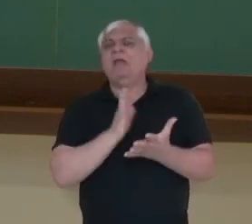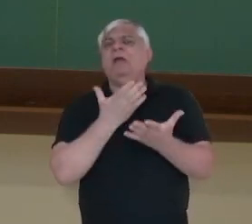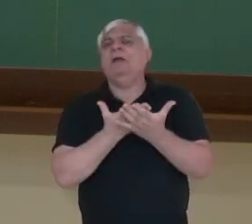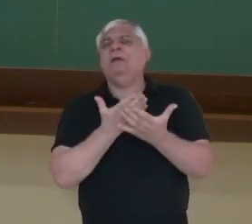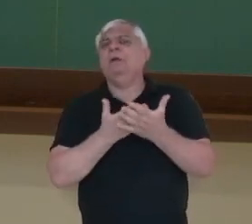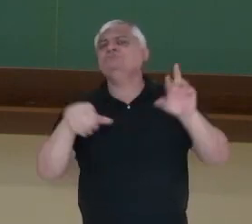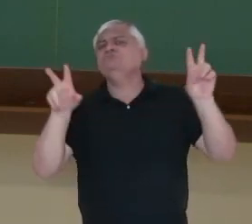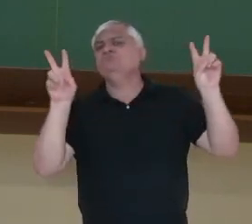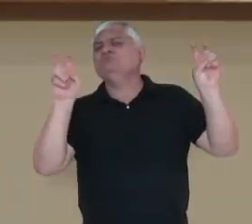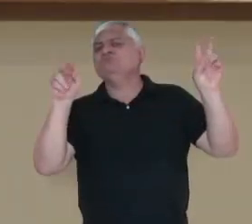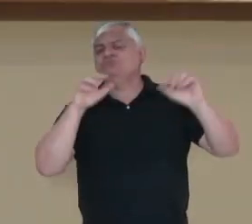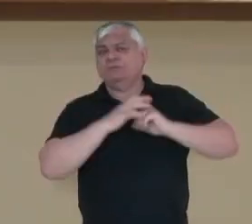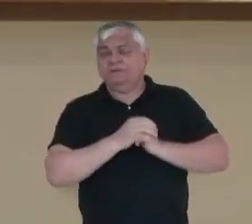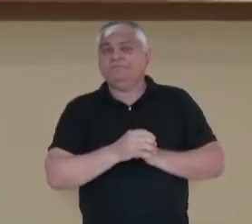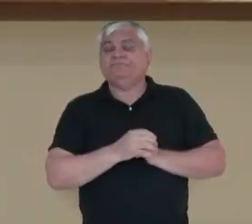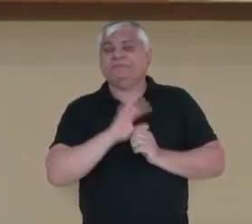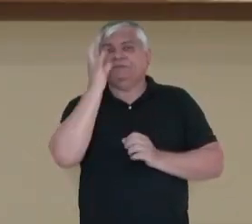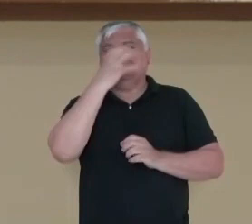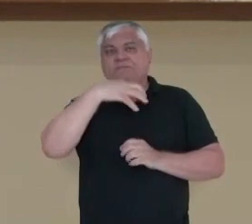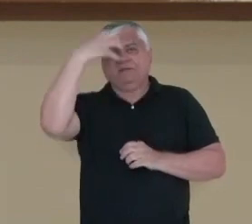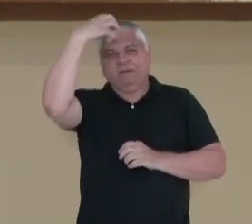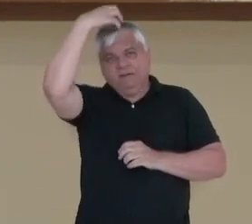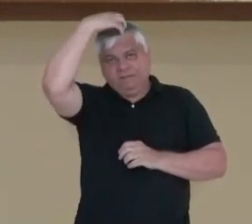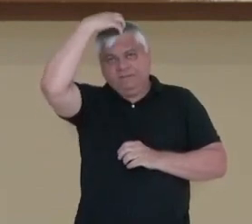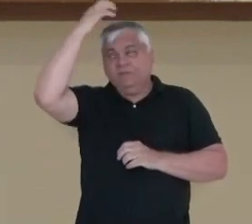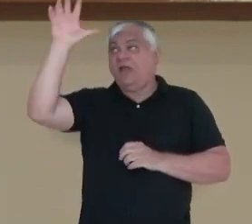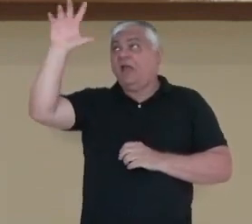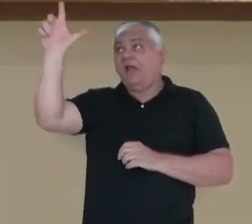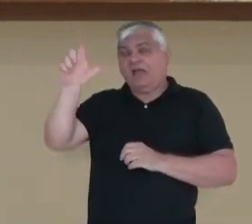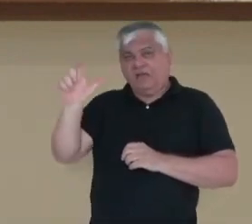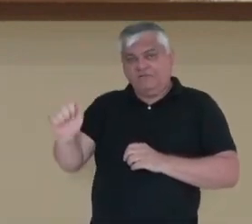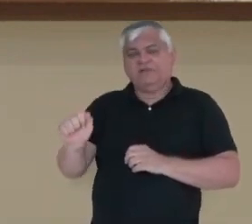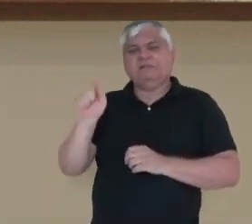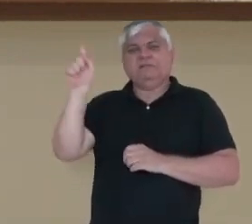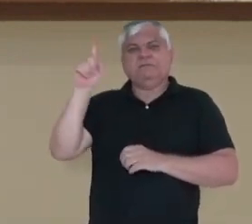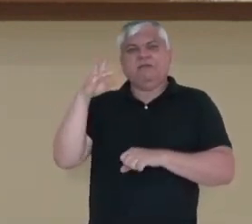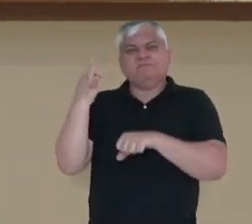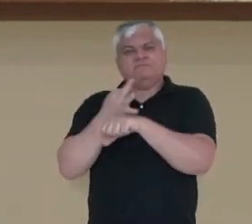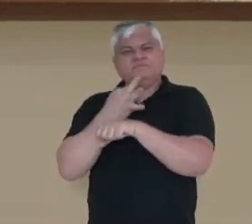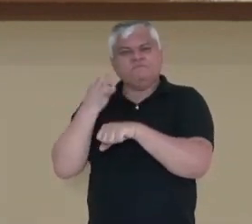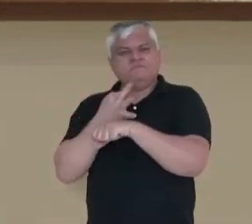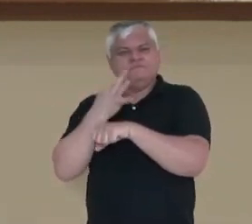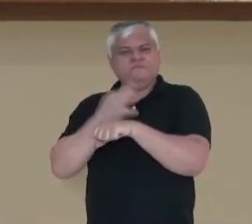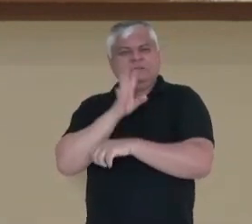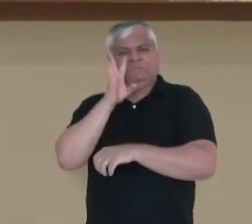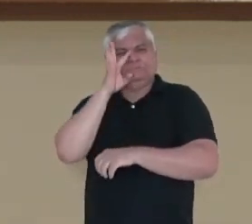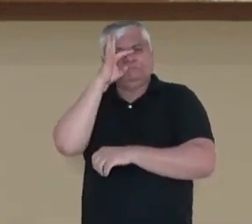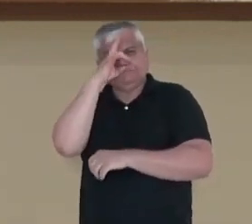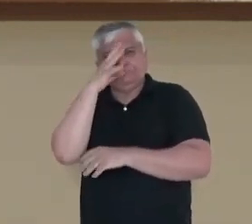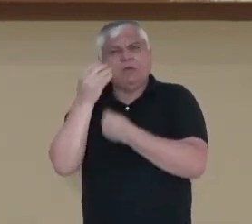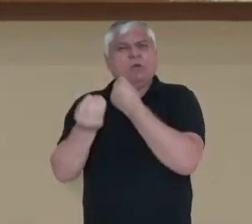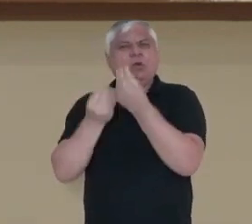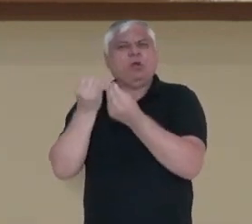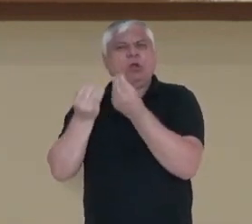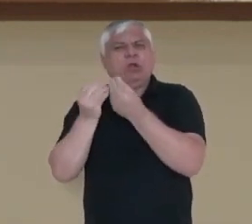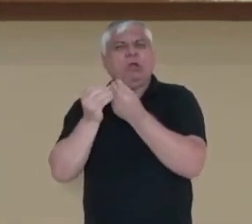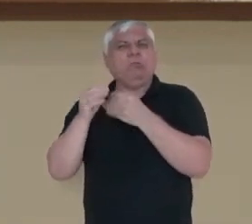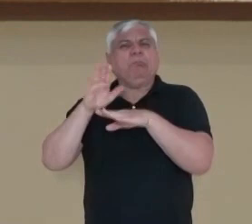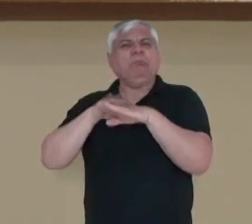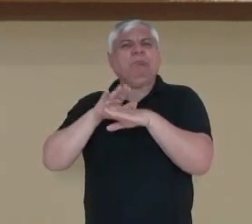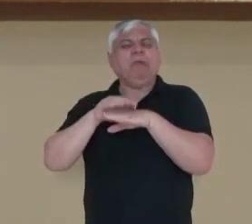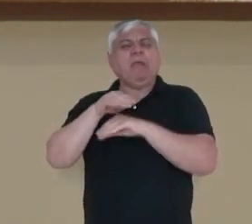vai falar sobre o seguinte, o imperialismo na África e a resistência africana e como foi a atuação